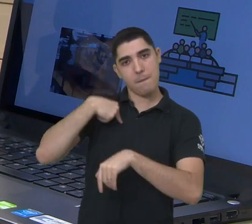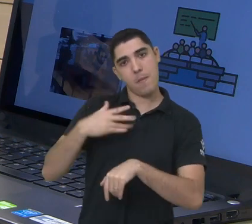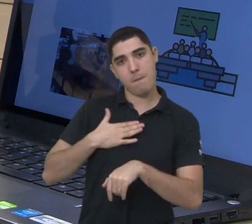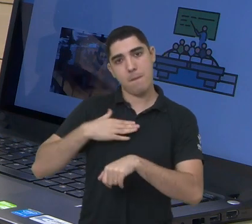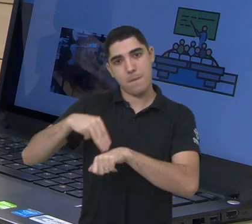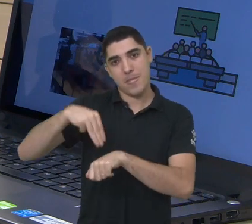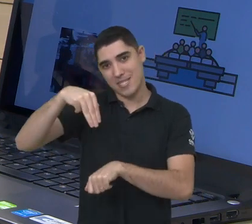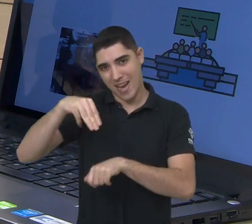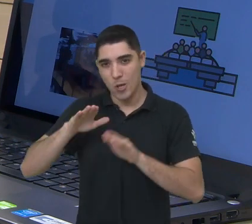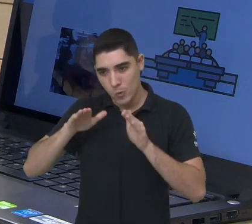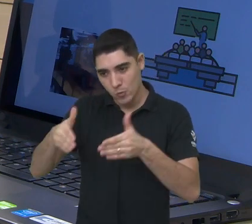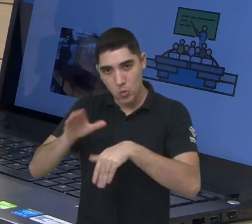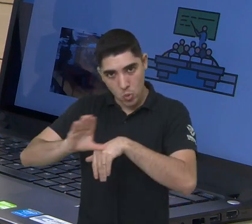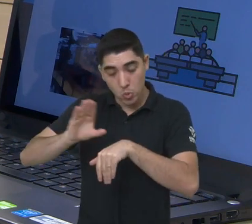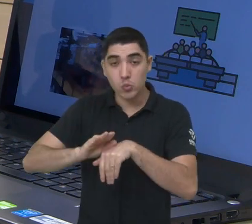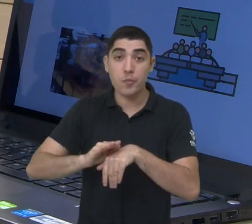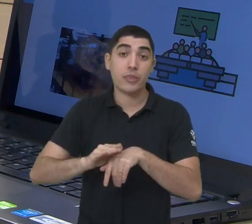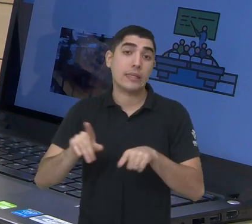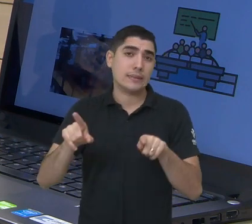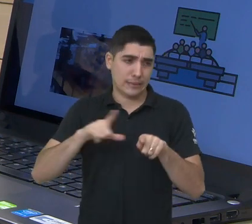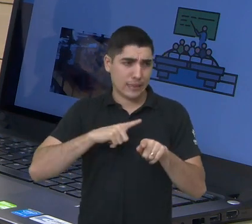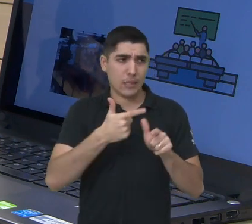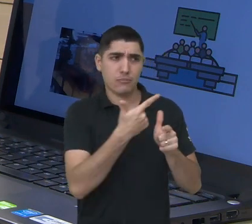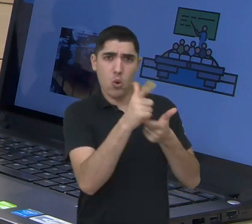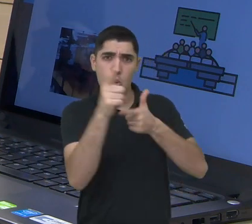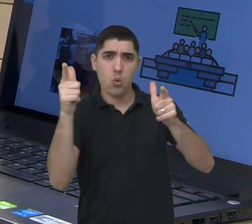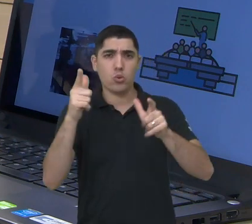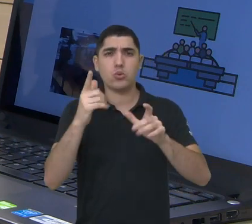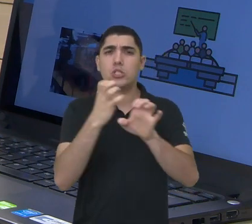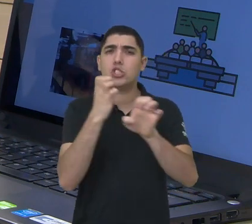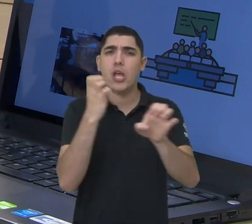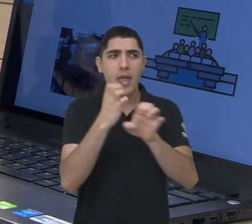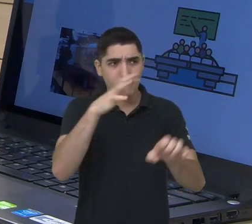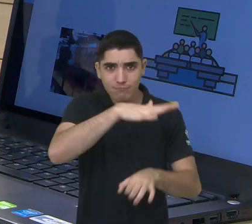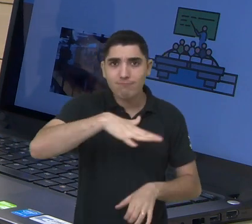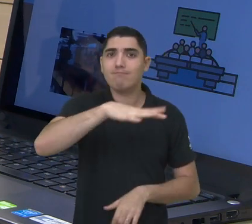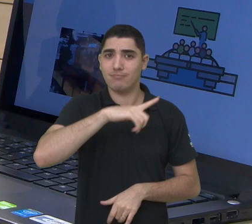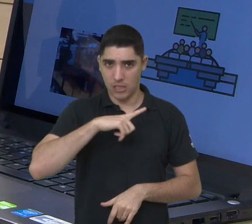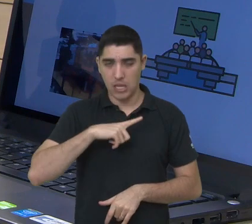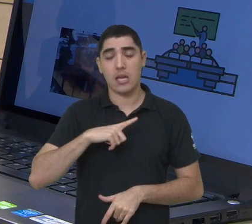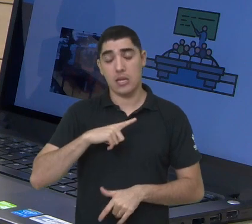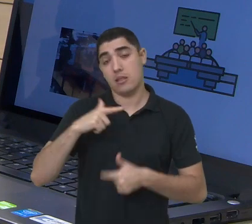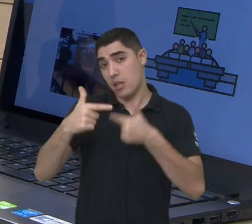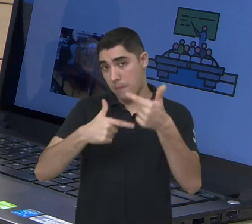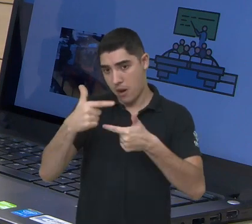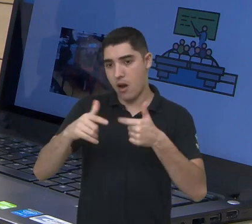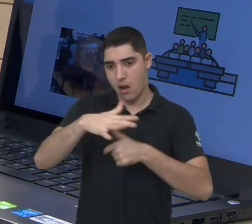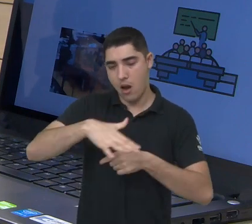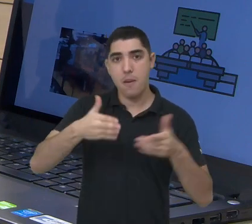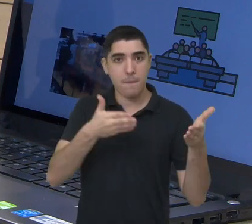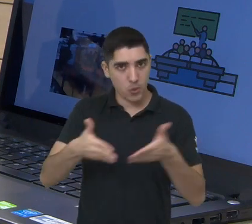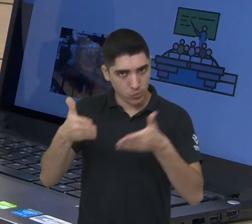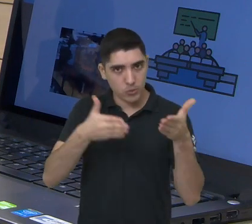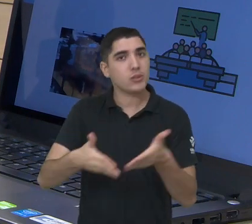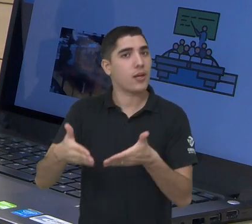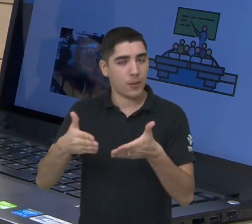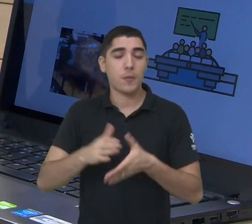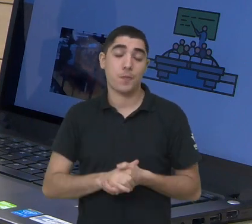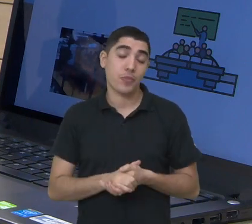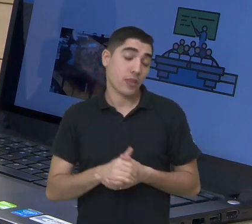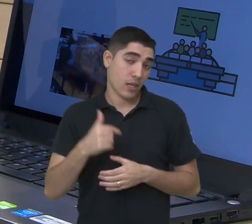de ser um curso multidisciplinar, há muitos engenheiros lá. Então, de produção, inclusive, alguns